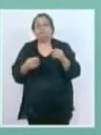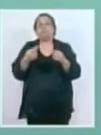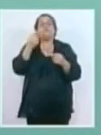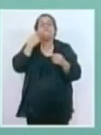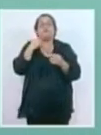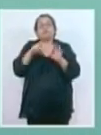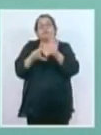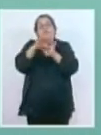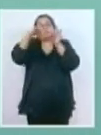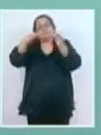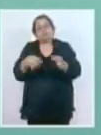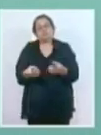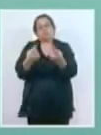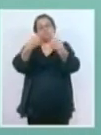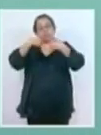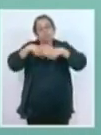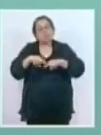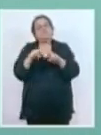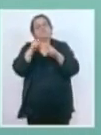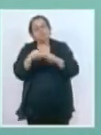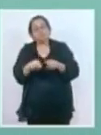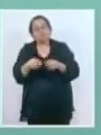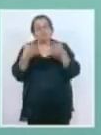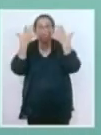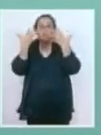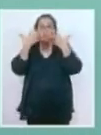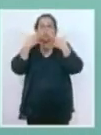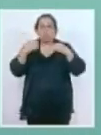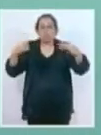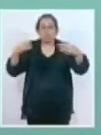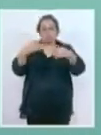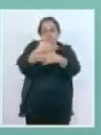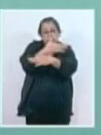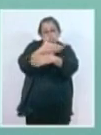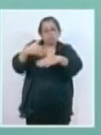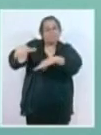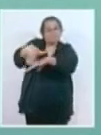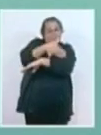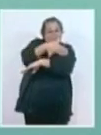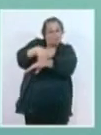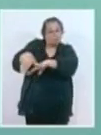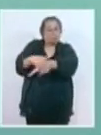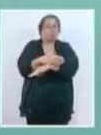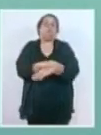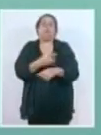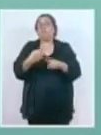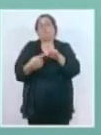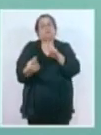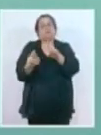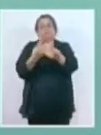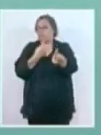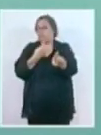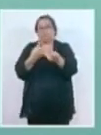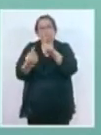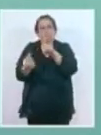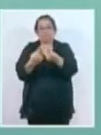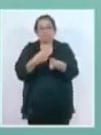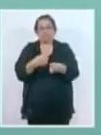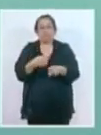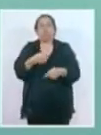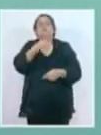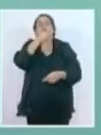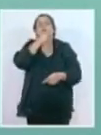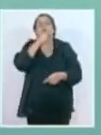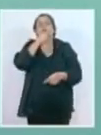da legalidade, devolver a normalidade e a fluidez ali, sendo mão dupla, como sempre foi, na antiga 15, rua